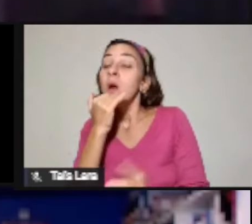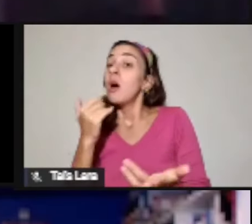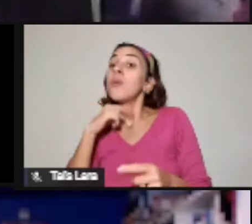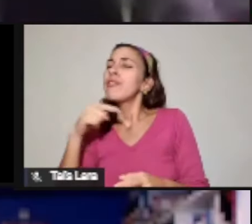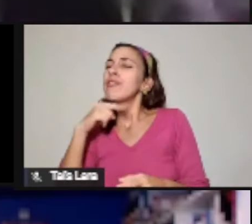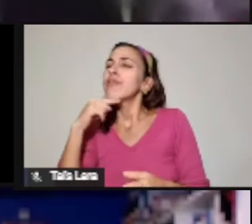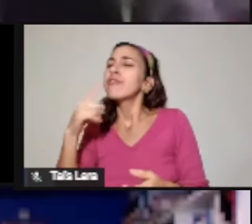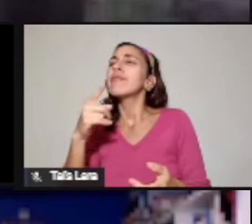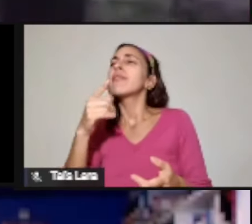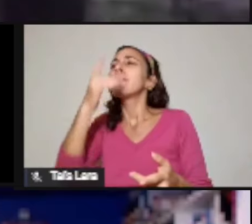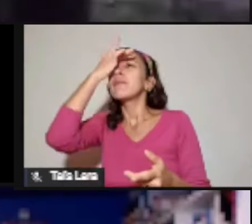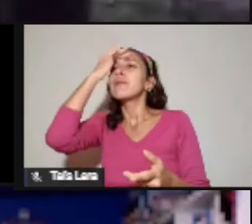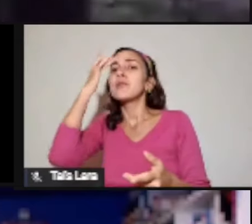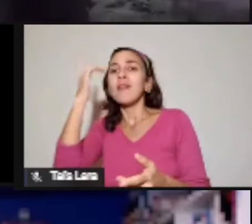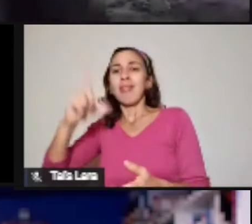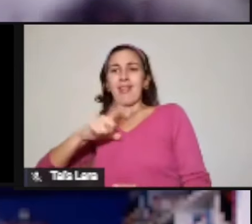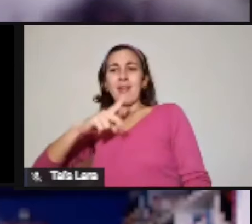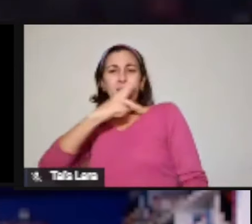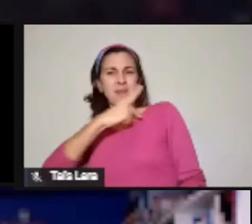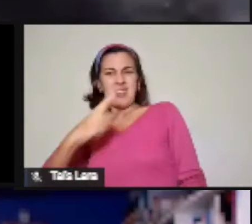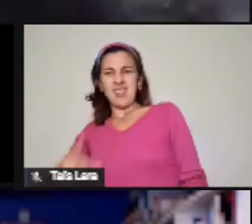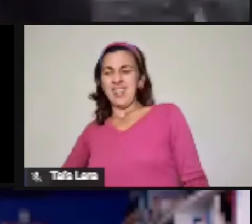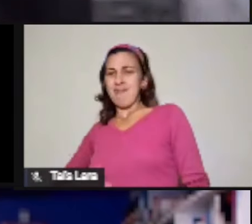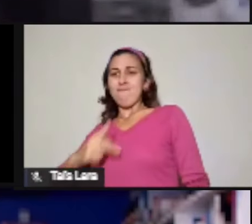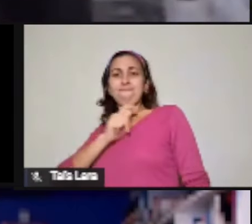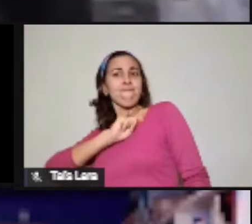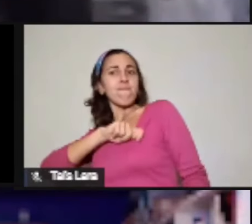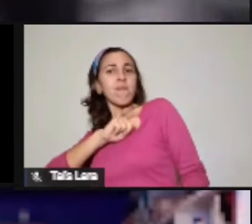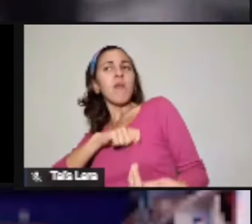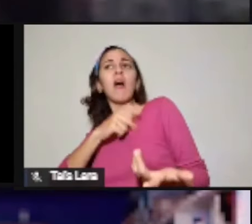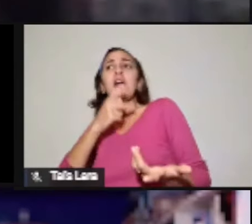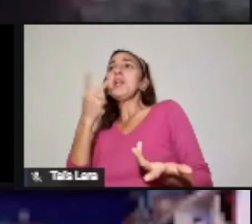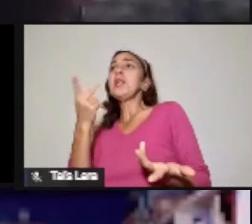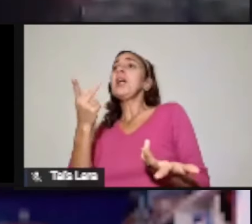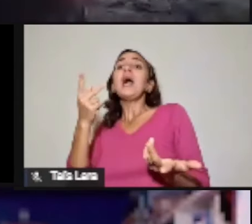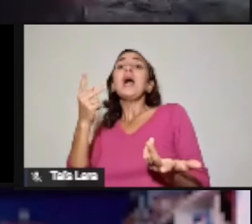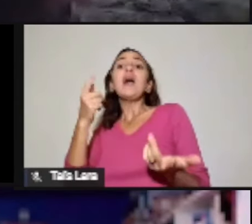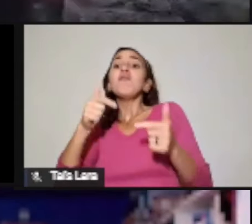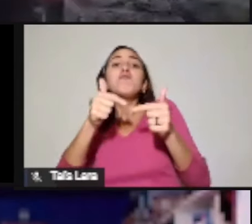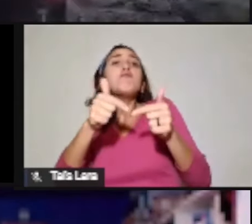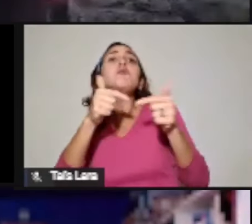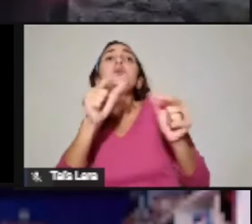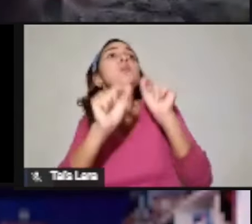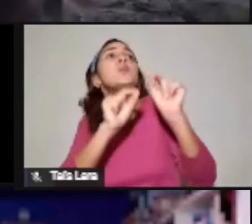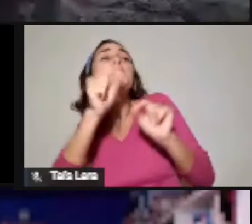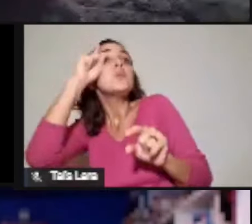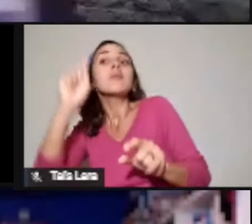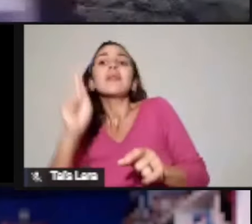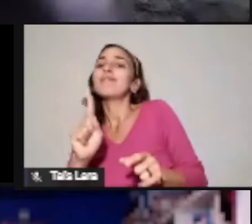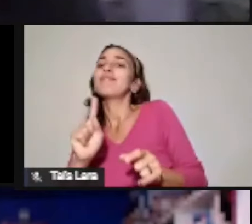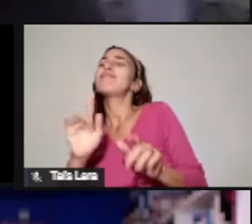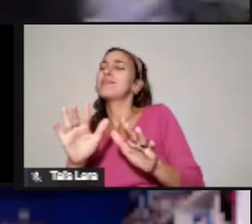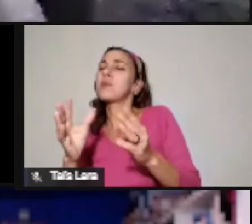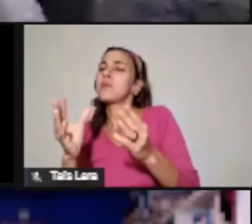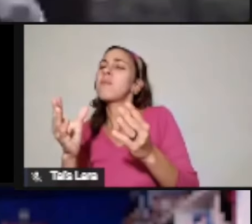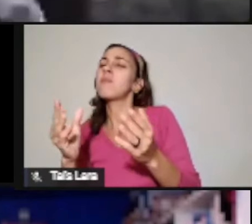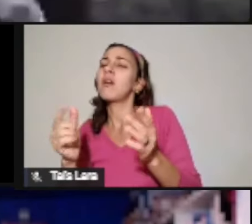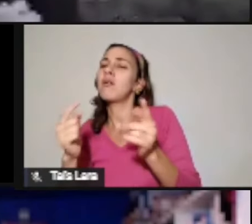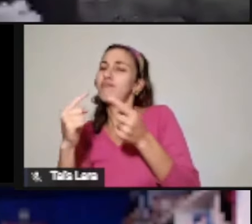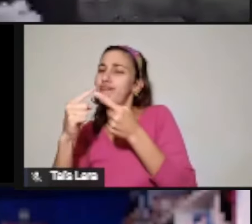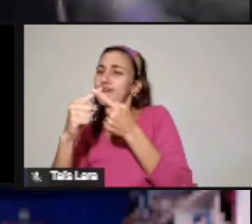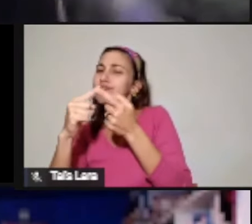nossa, mas o que será que a gente tem que fazer? É um monte de coisa. Né? Então, em quem a gente vota, seja ali no âmbito municipal, estadual,